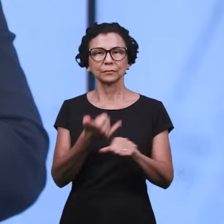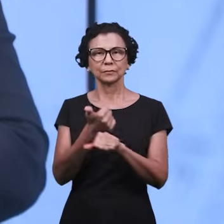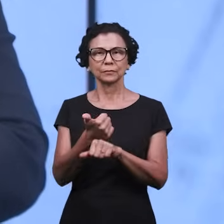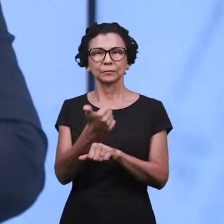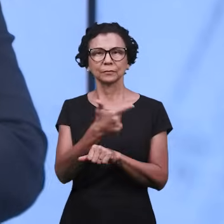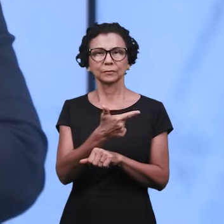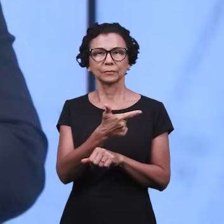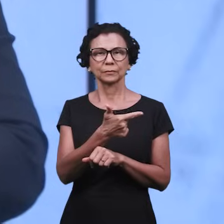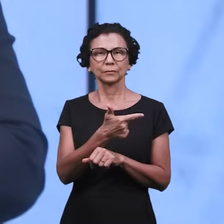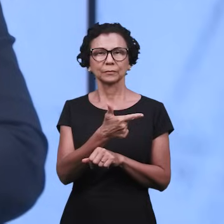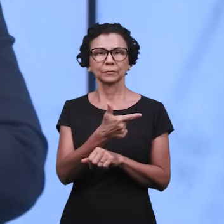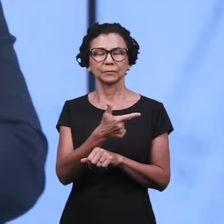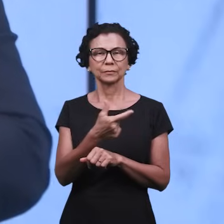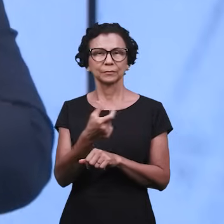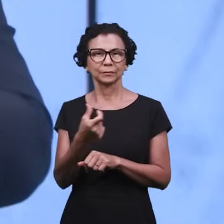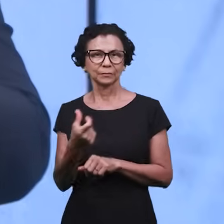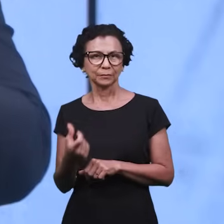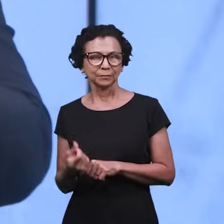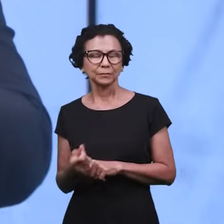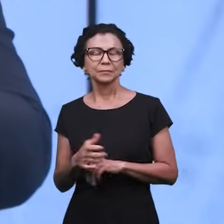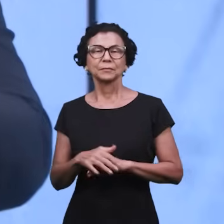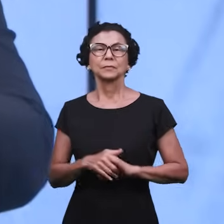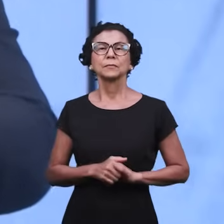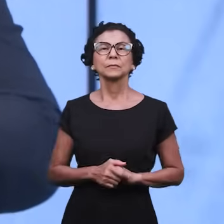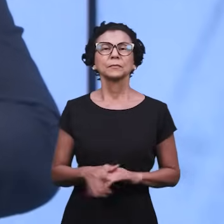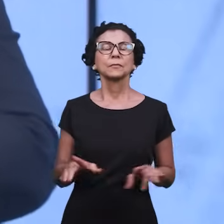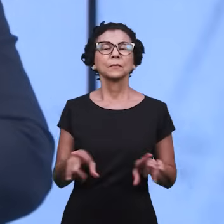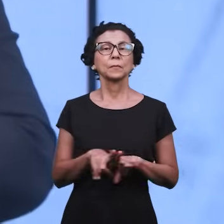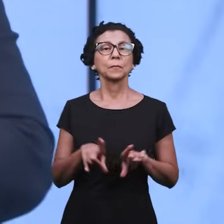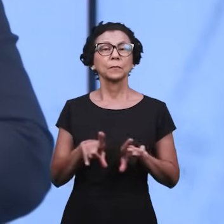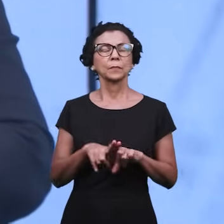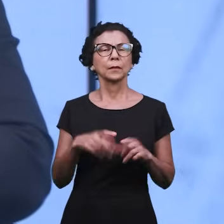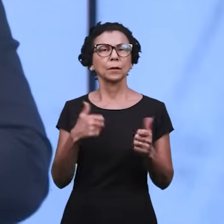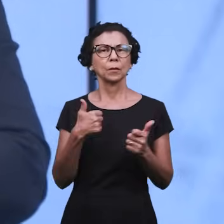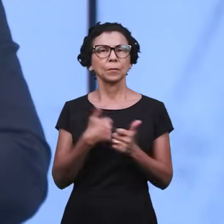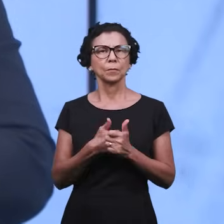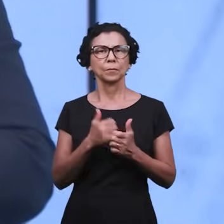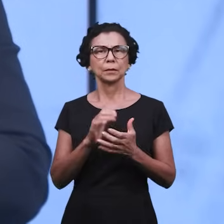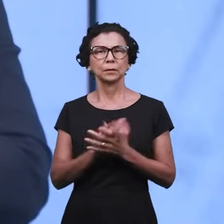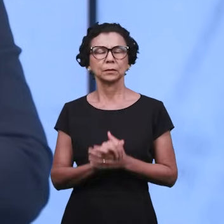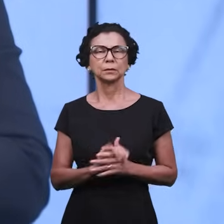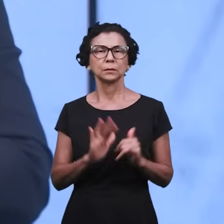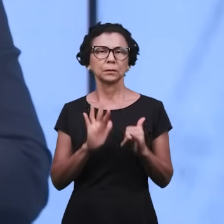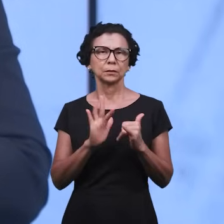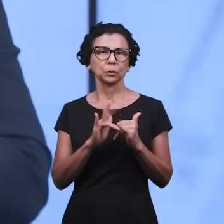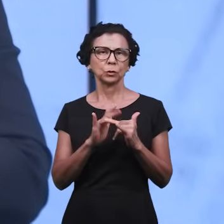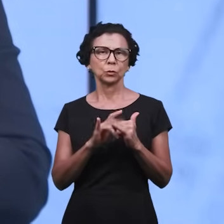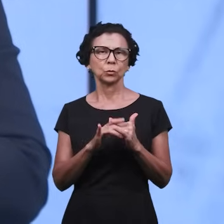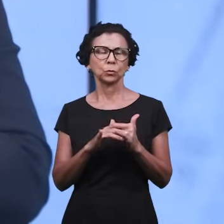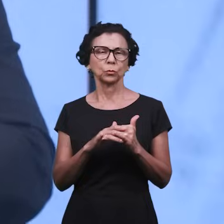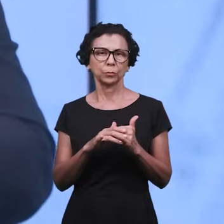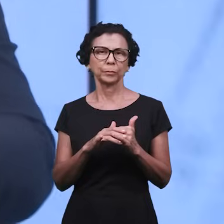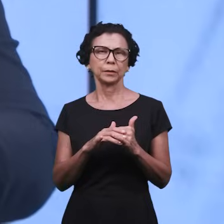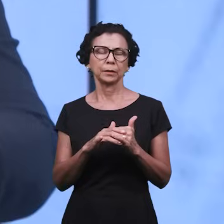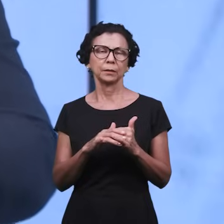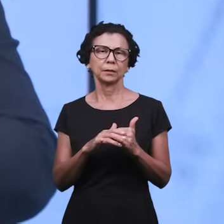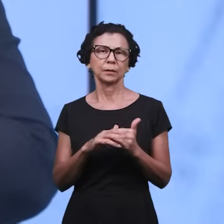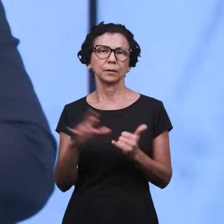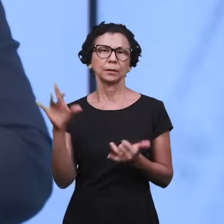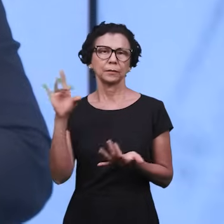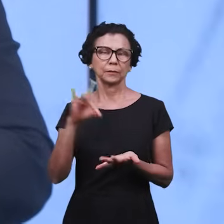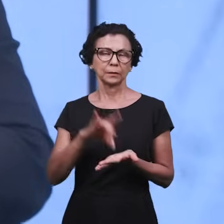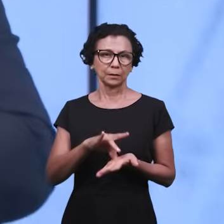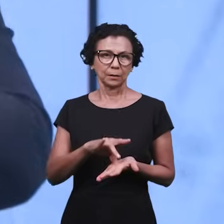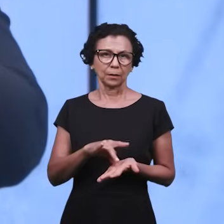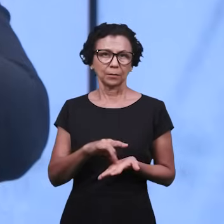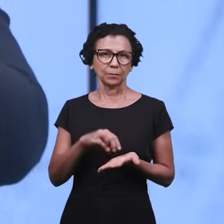126 da Parabólica da Embratel, a você que nos acompanha no canal oficial da Igreja Cristã Maranata no YouTube também, a paz